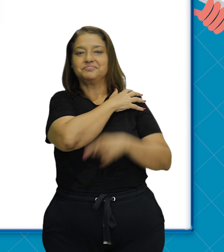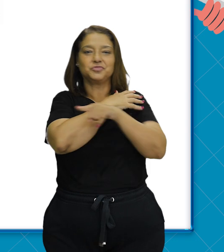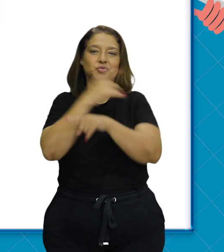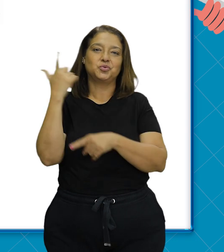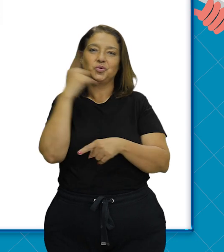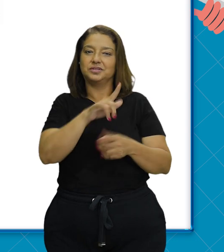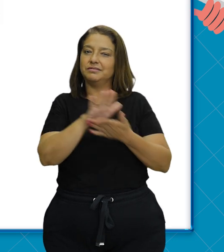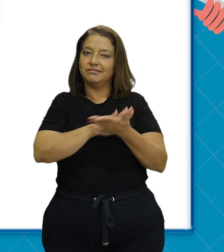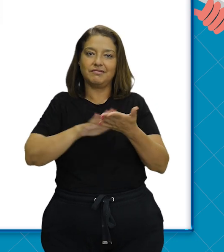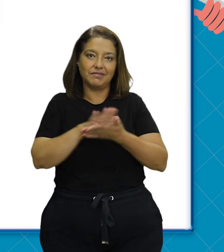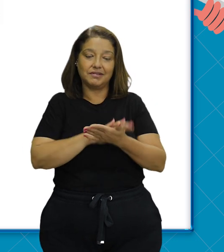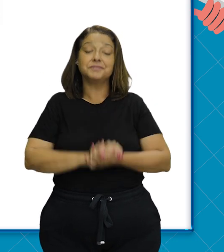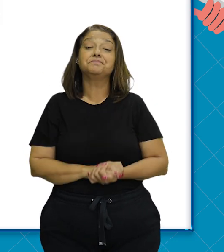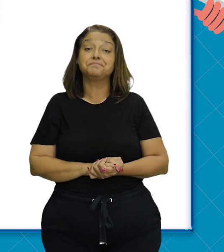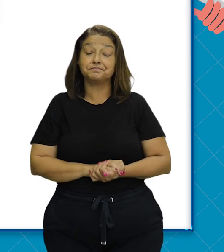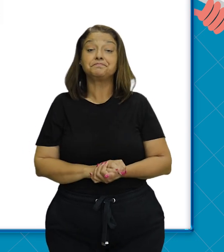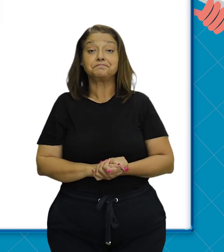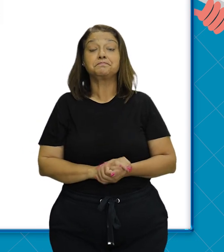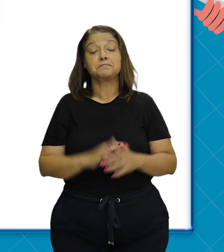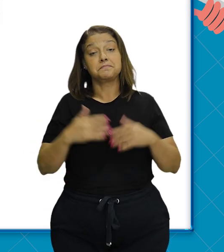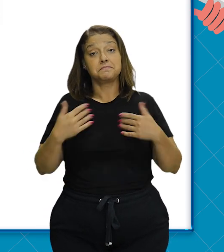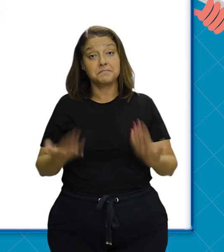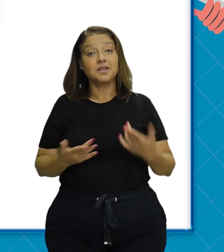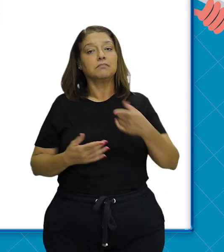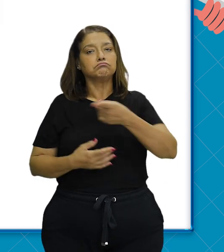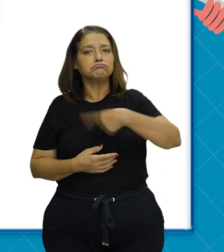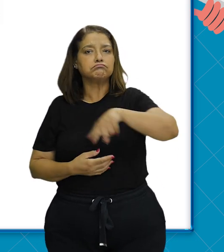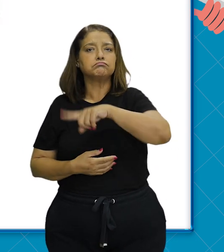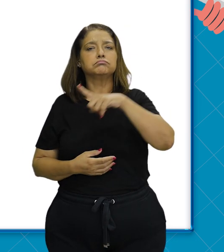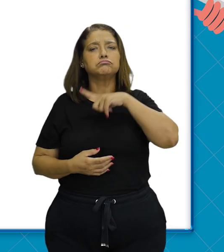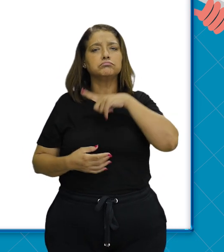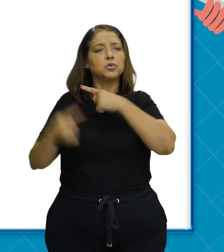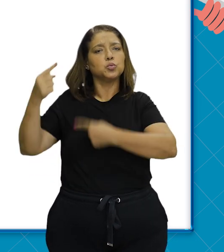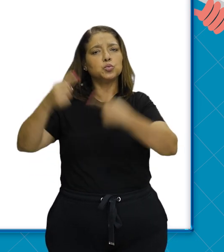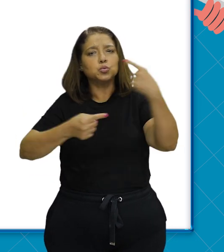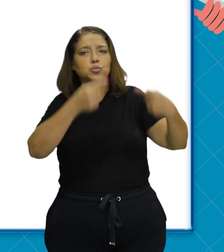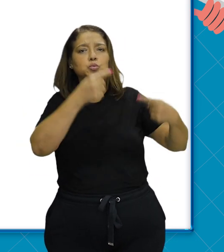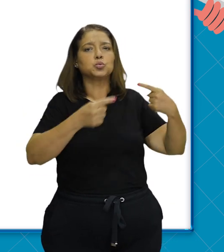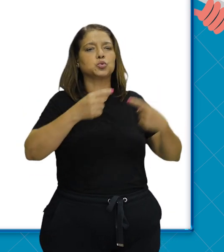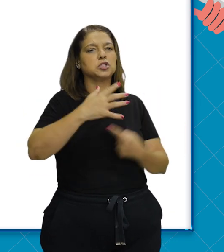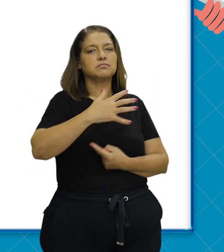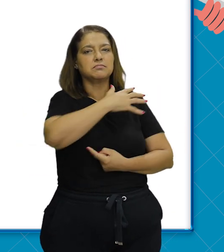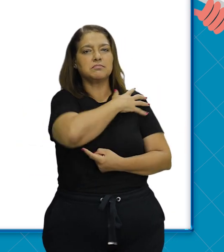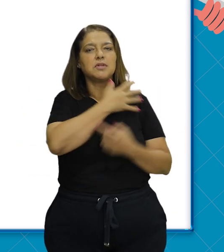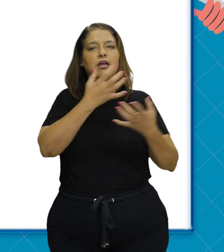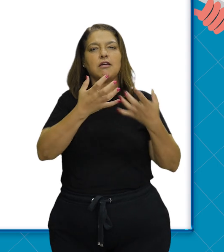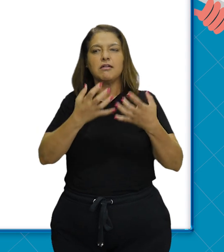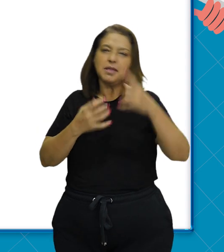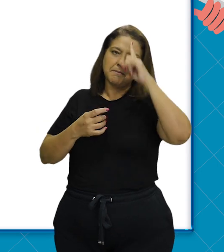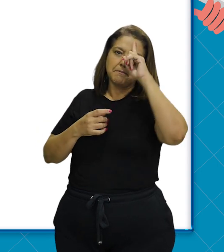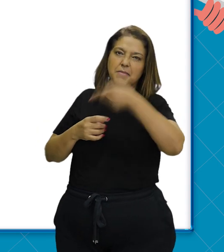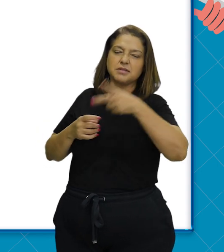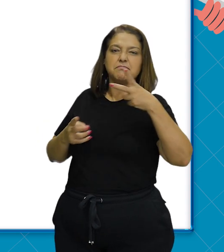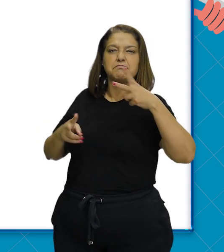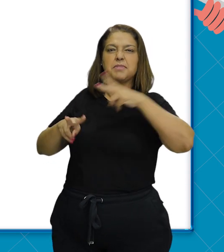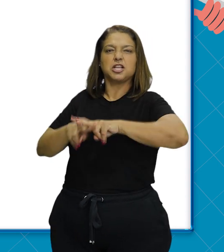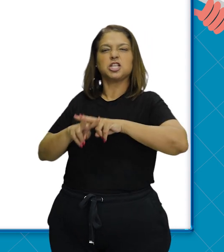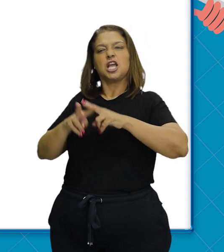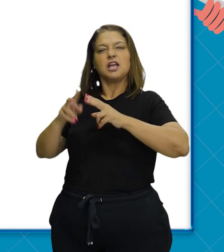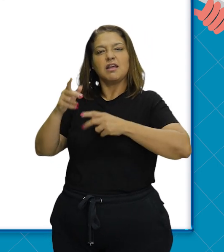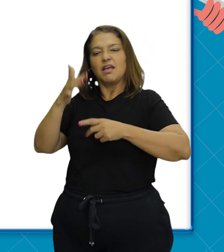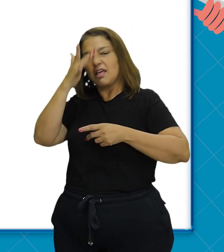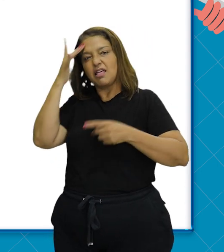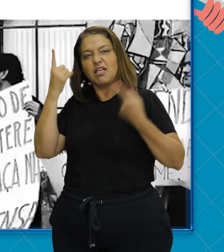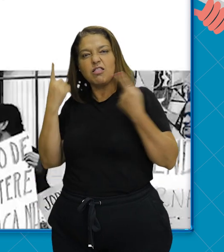ameaça nacional. Mesmo assim, foram usados como argumento da ditadura para prender, deportar e torturar centenas de